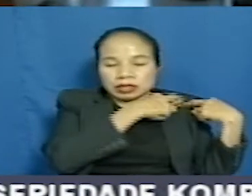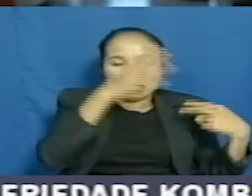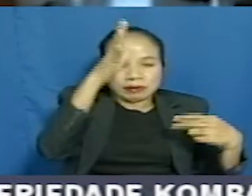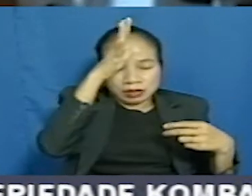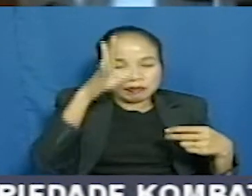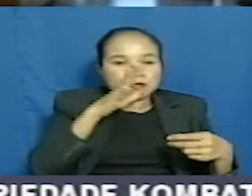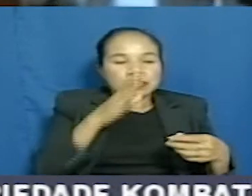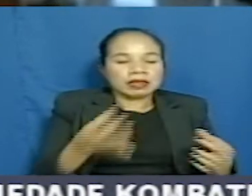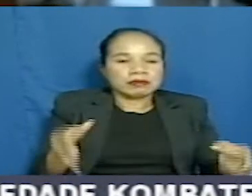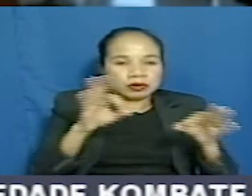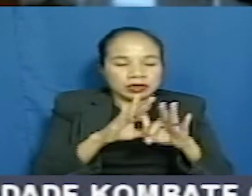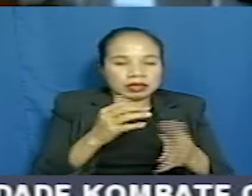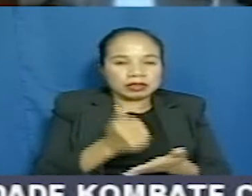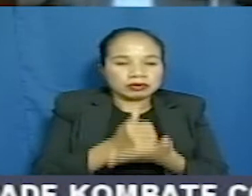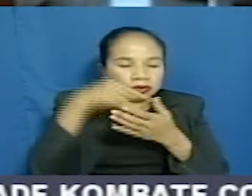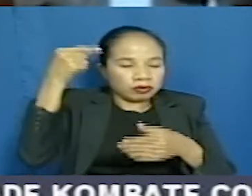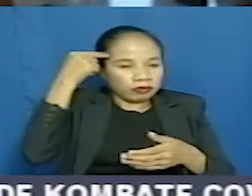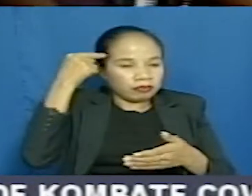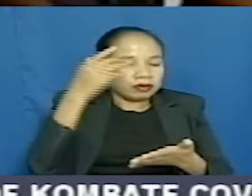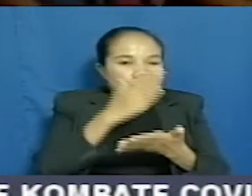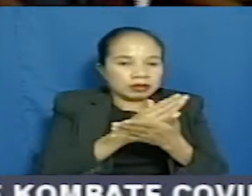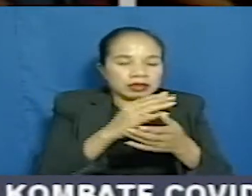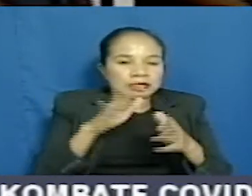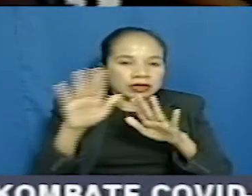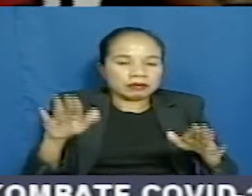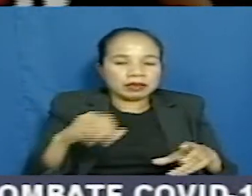importante, apoio o governo, combate Labari, envolve e